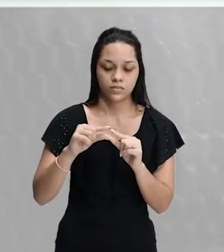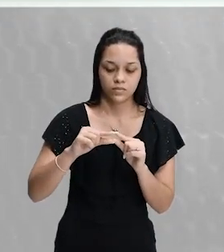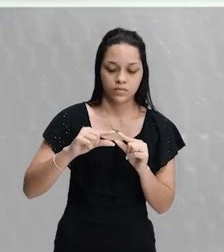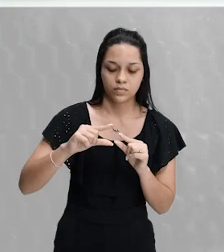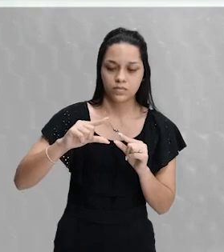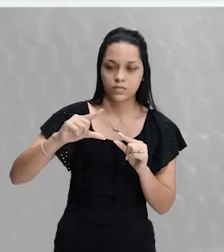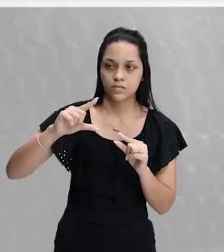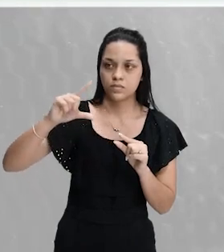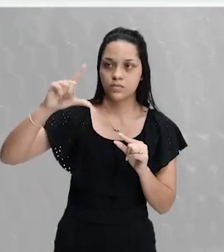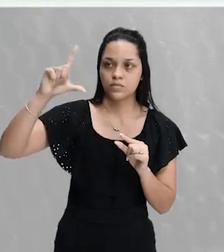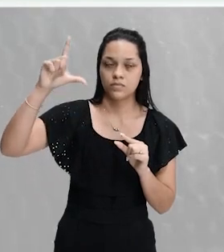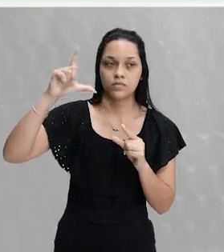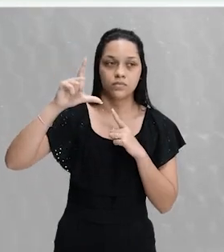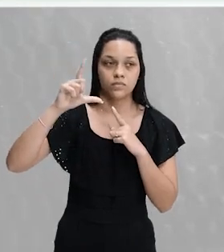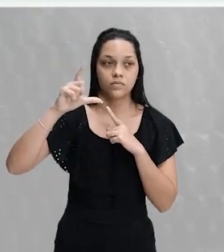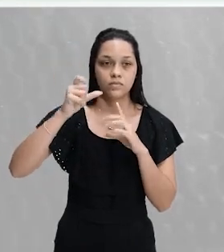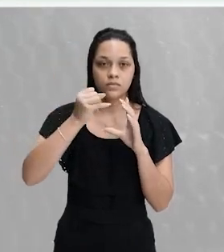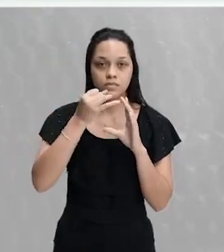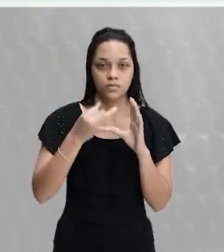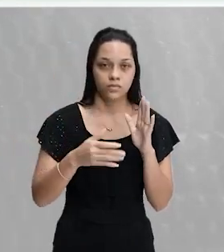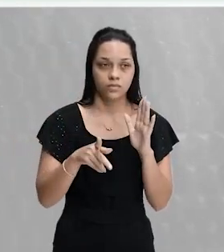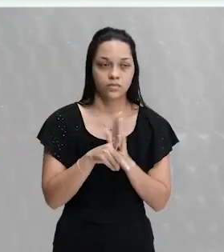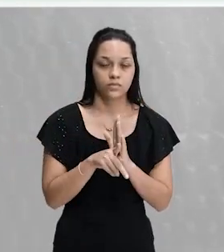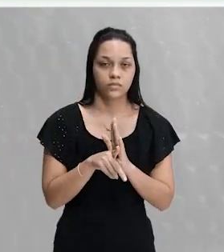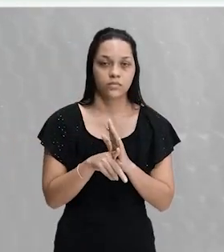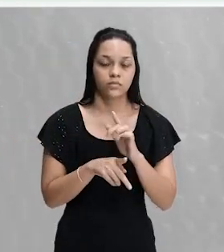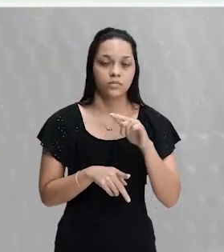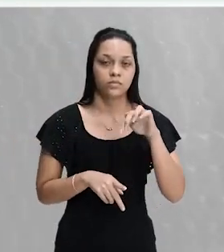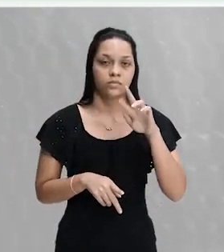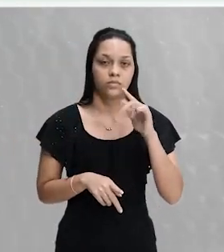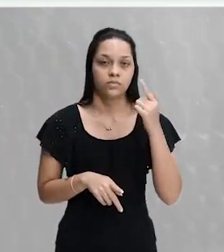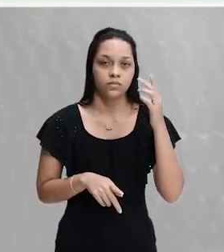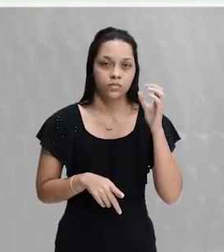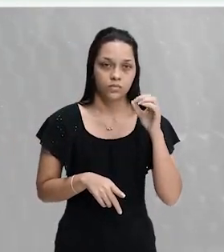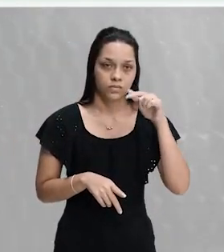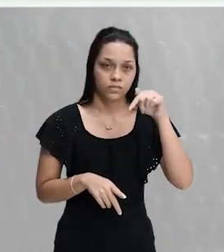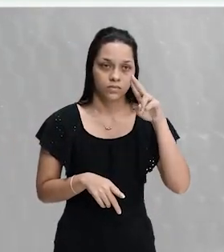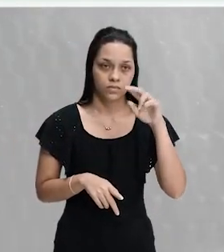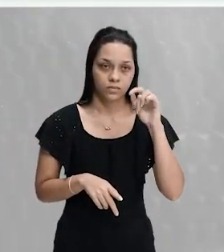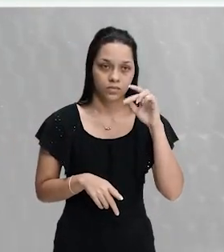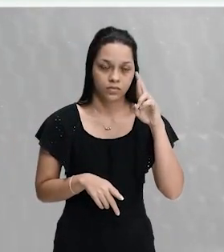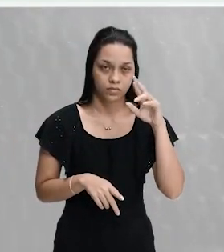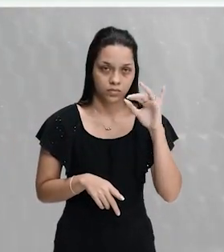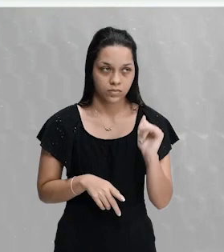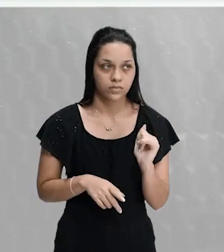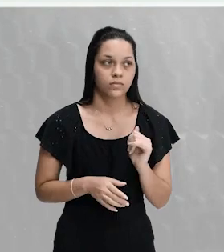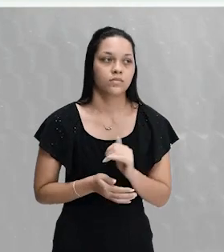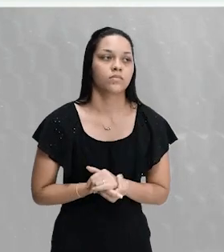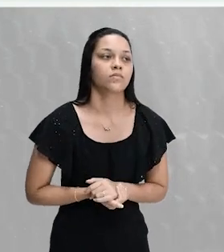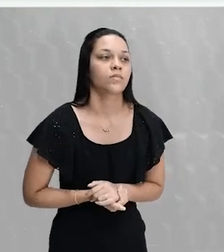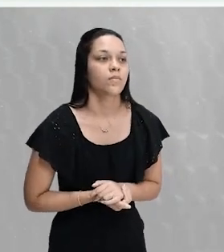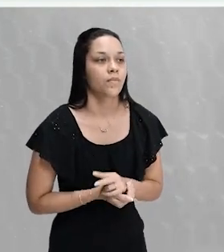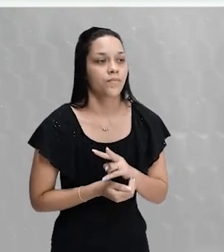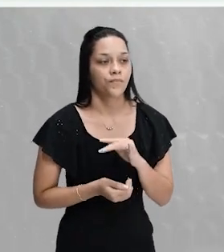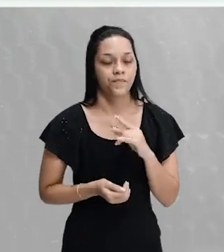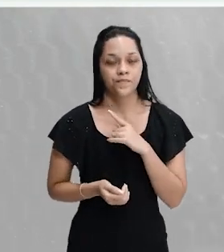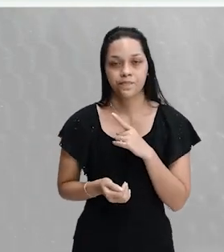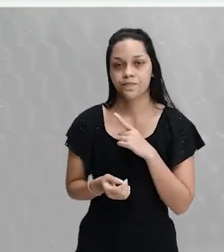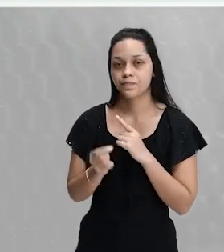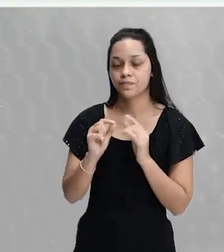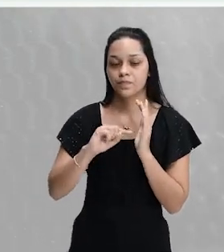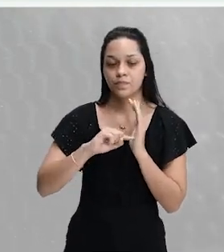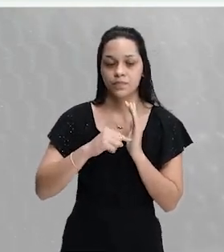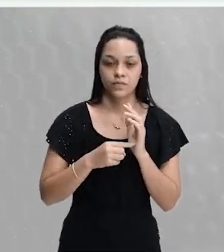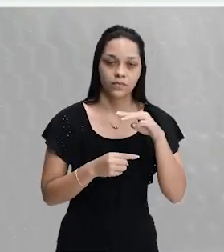crescer. Isso é uma característica da função quadrática. Ela é ao mesmo tempo crescente e decrescente. Ela vai ter um ponto que a gente